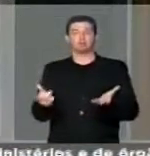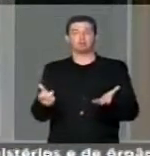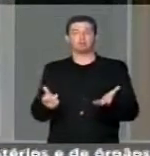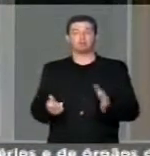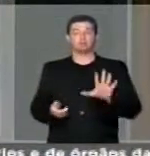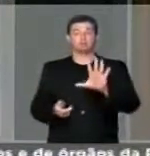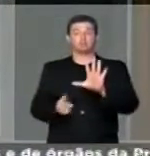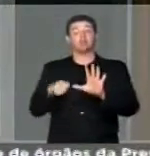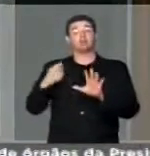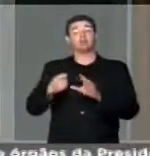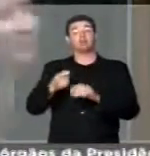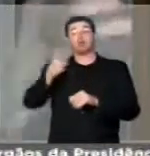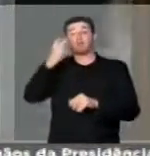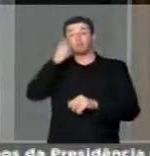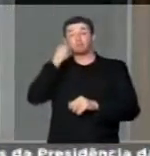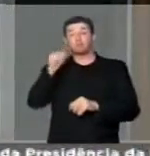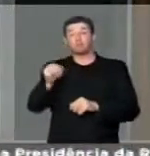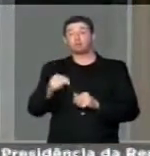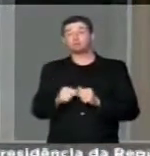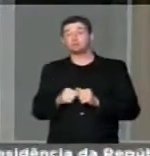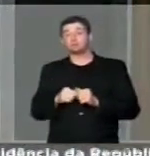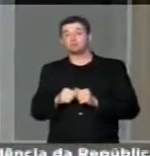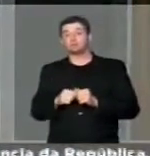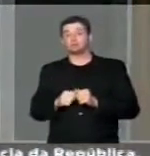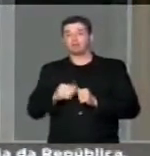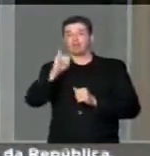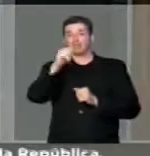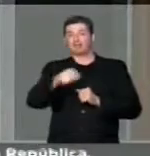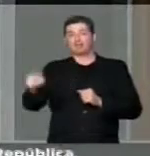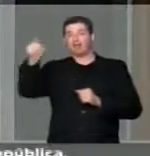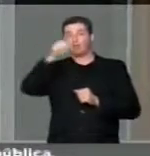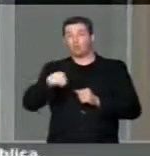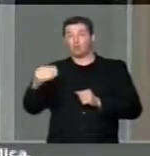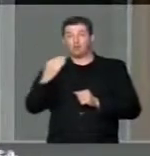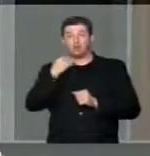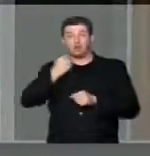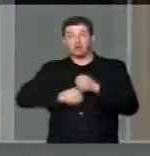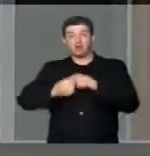seguinte: quem lucrou aqui? Foi esse aqui. O Itaú, ano passado,